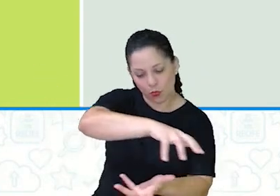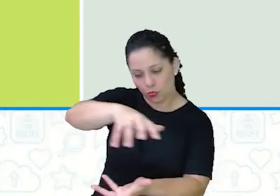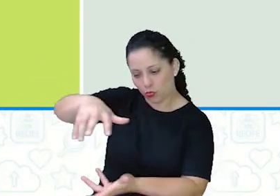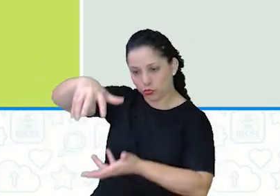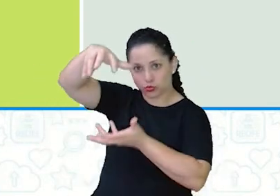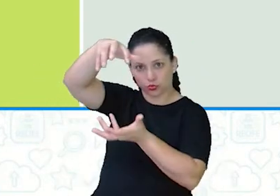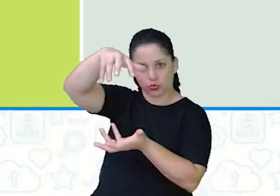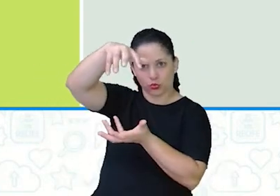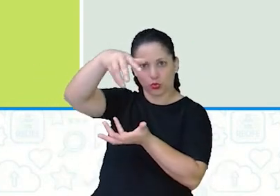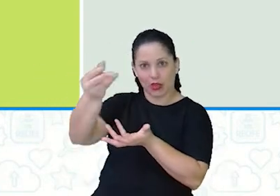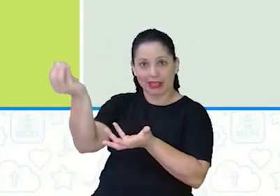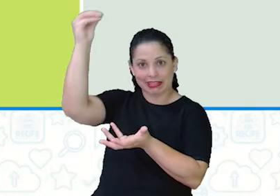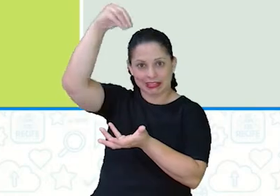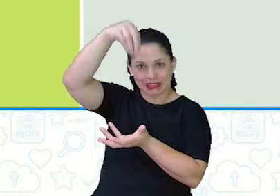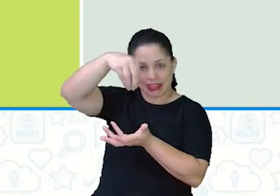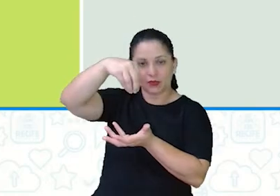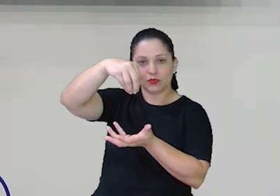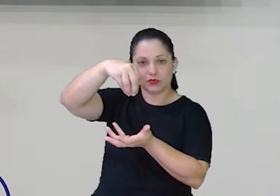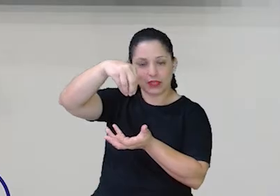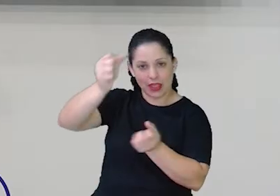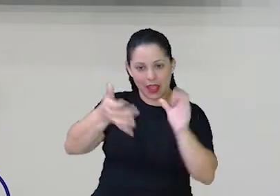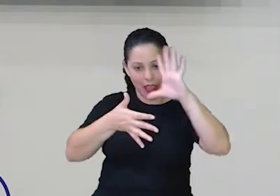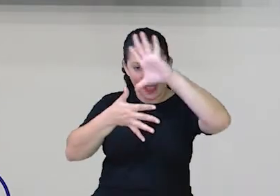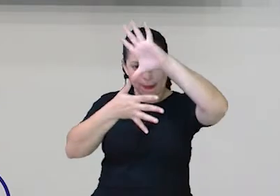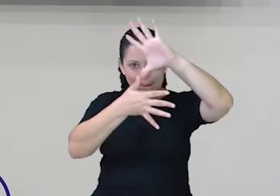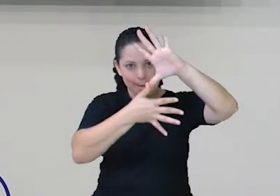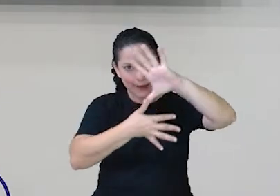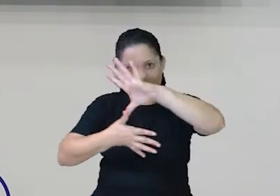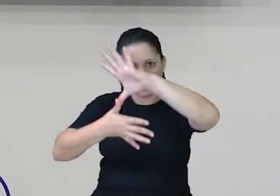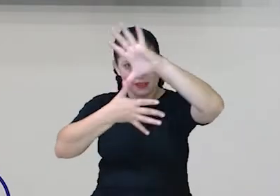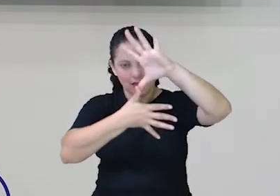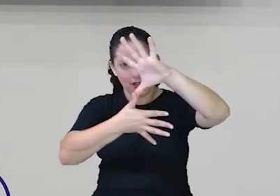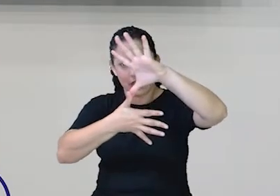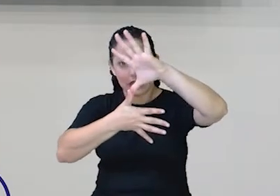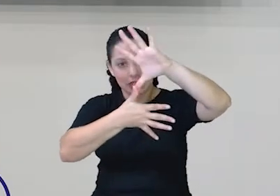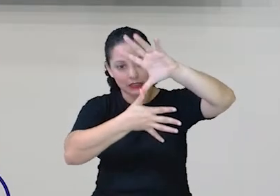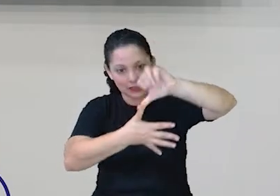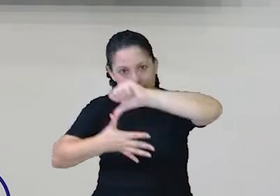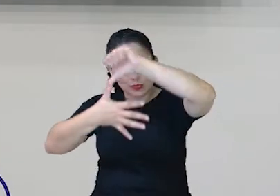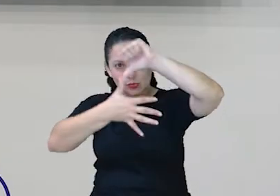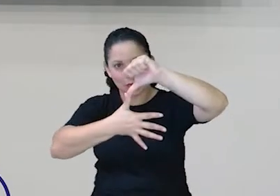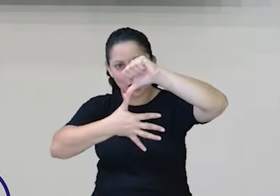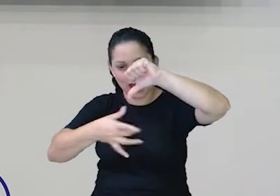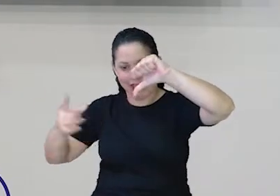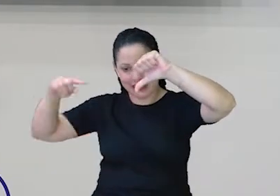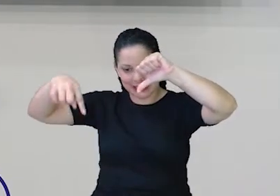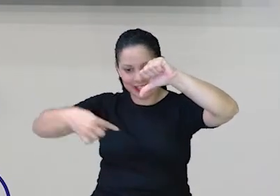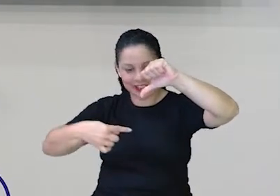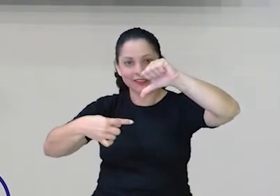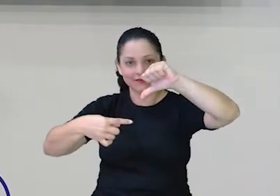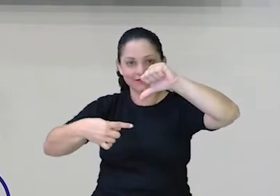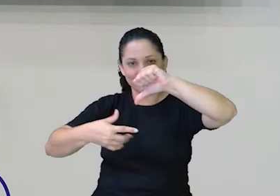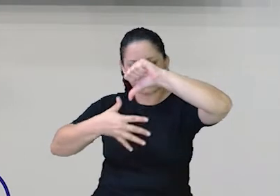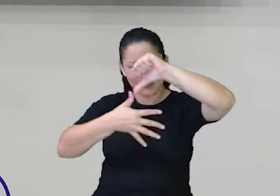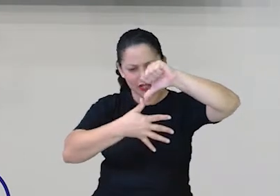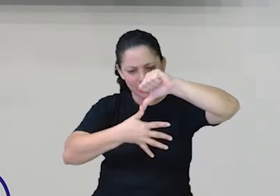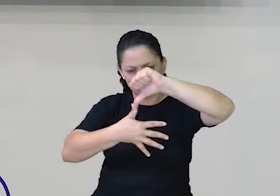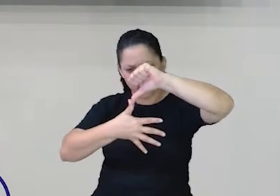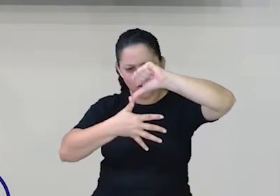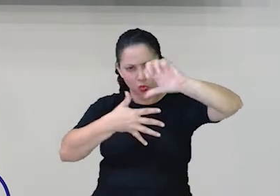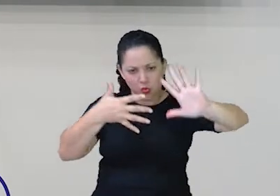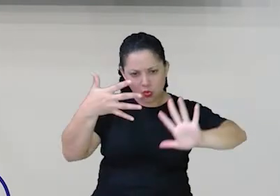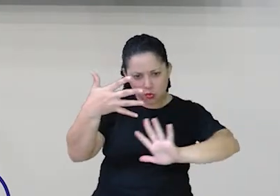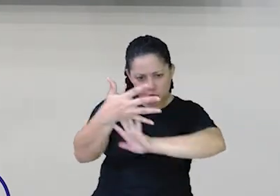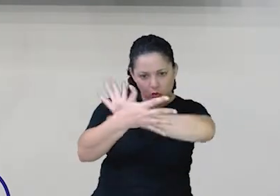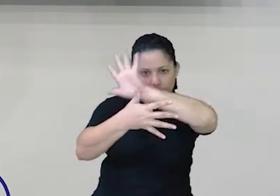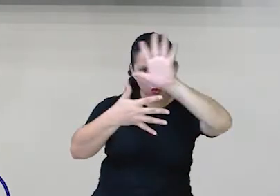Terra, nosso continente é a América, e especificamente a América do Sul. E dentro dessa América do Sul, a gente tem